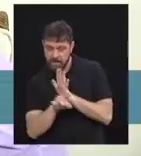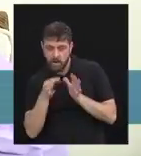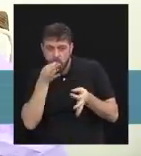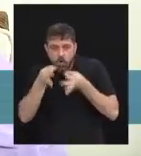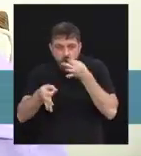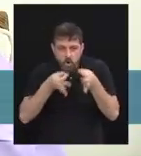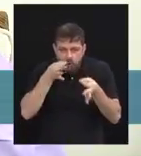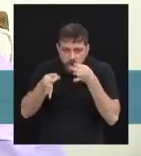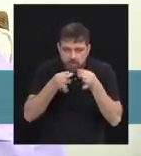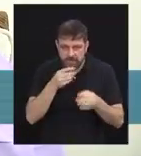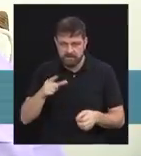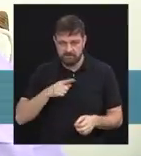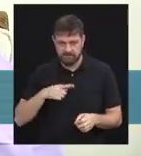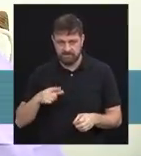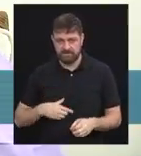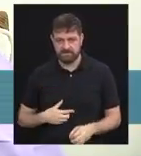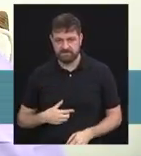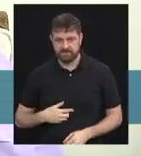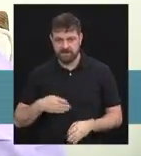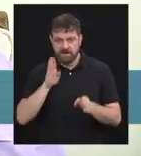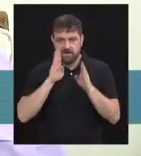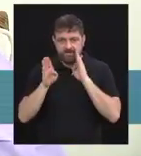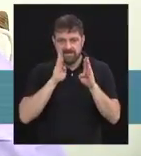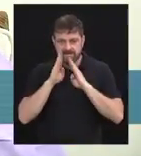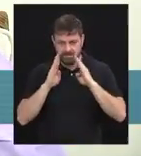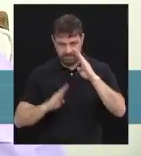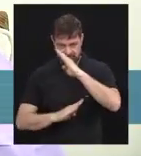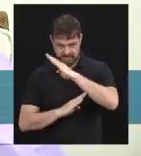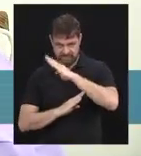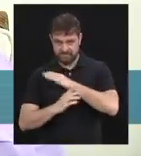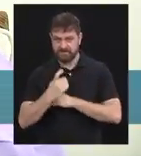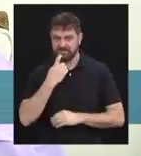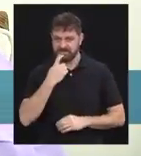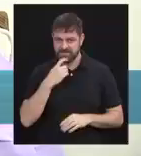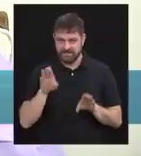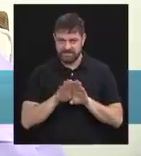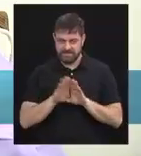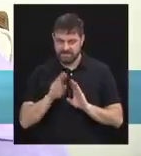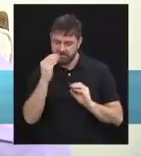sugestão, é só entrar na página do Facebook da TV Câmara Campinas